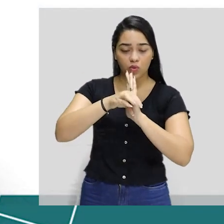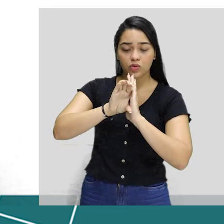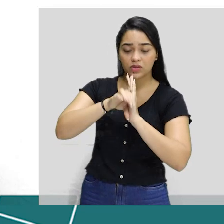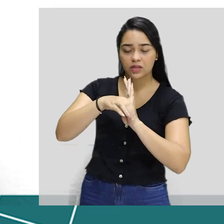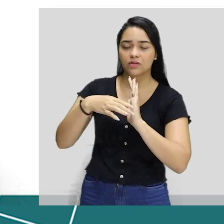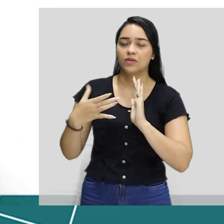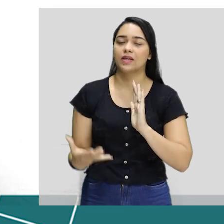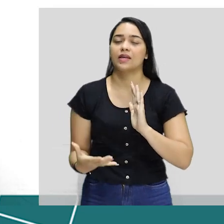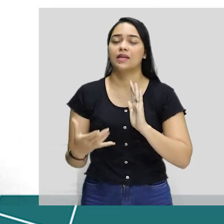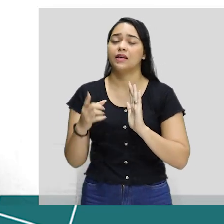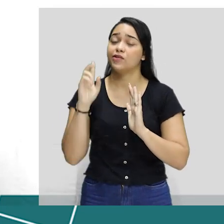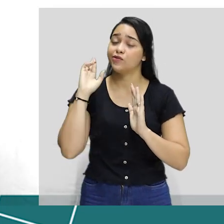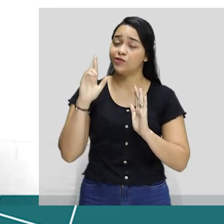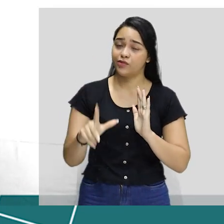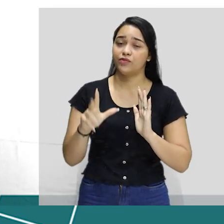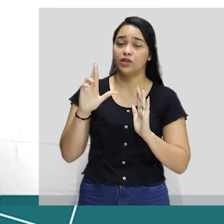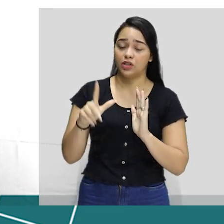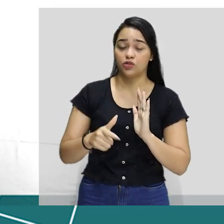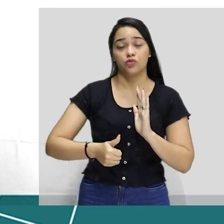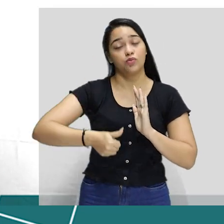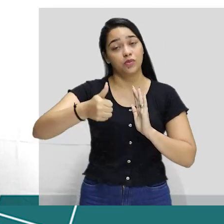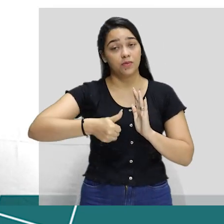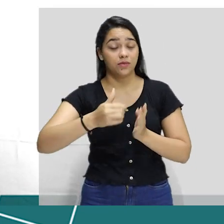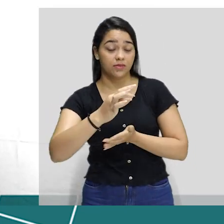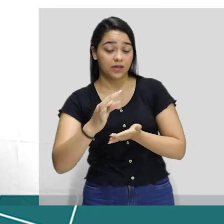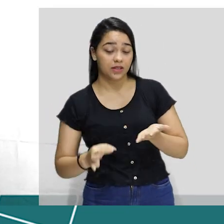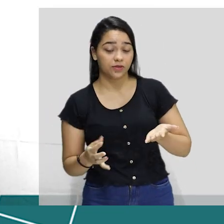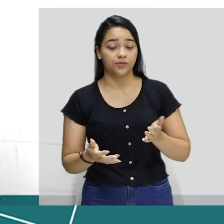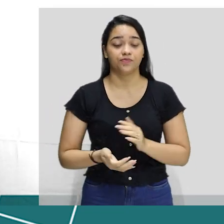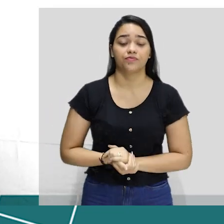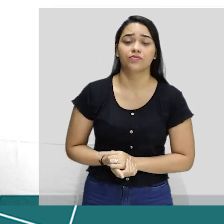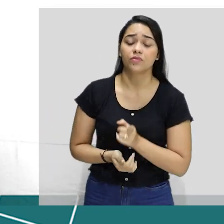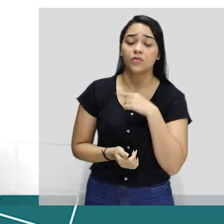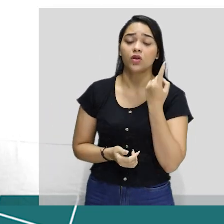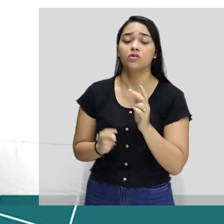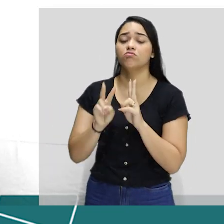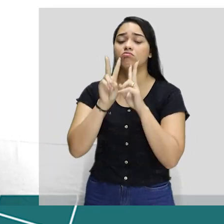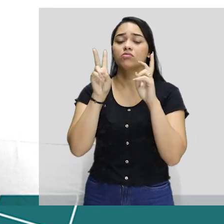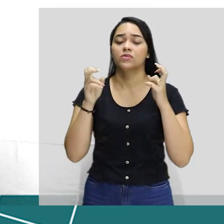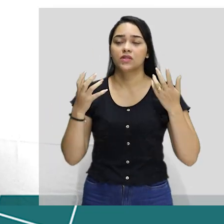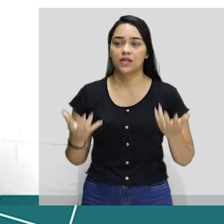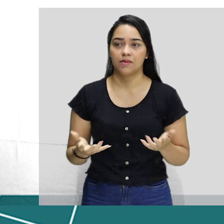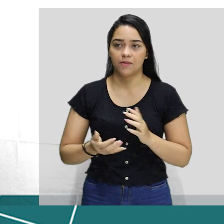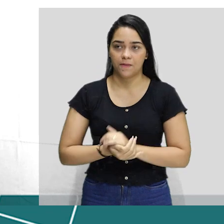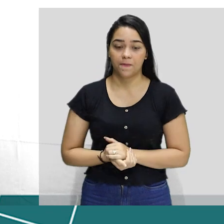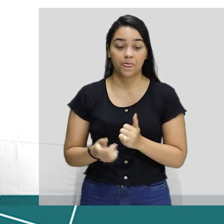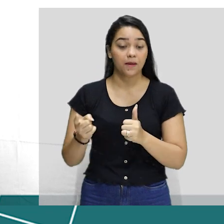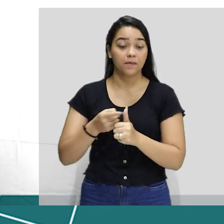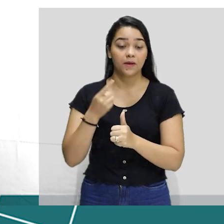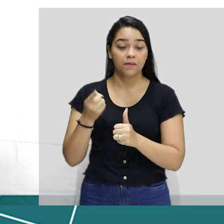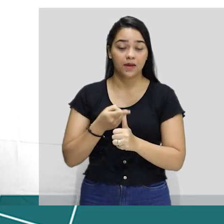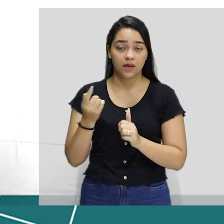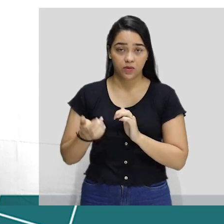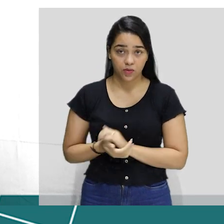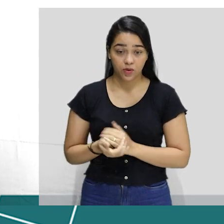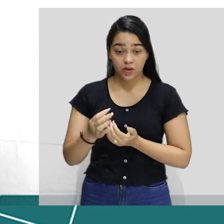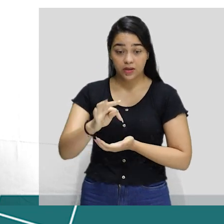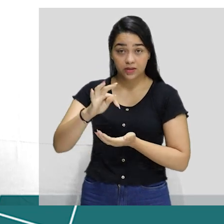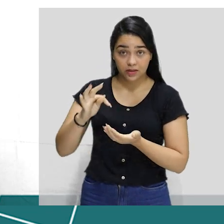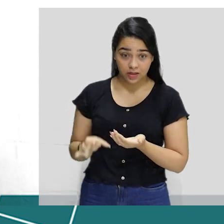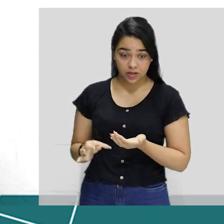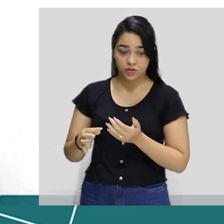conceito bastante diferente do primeiro, né? Então, o que nós vamos tratar nessa aula? Primeiramente,